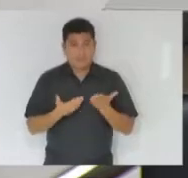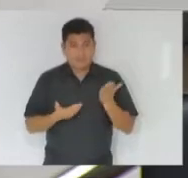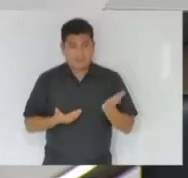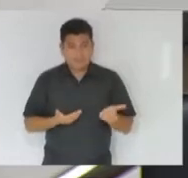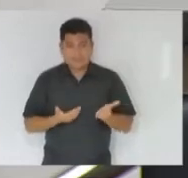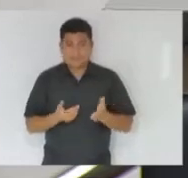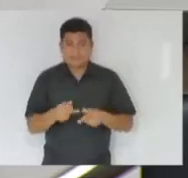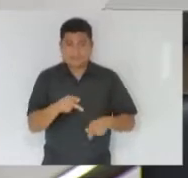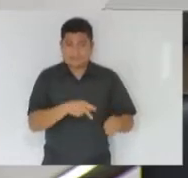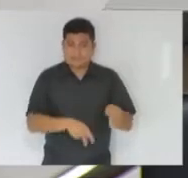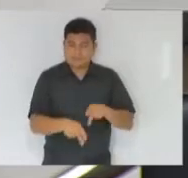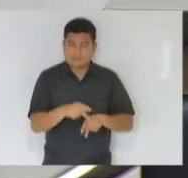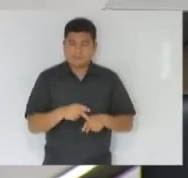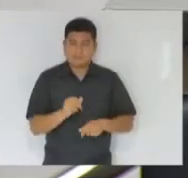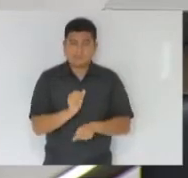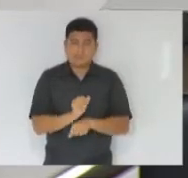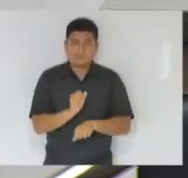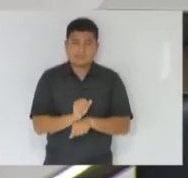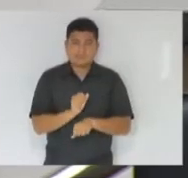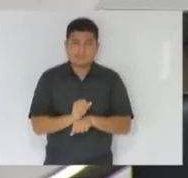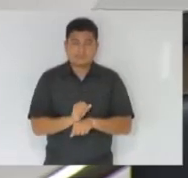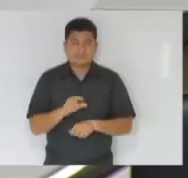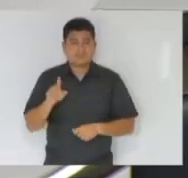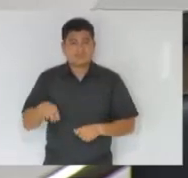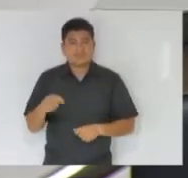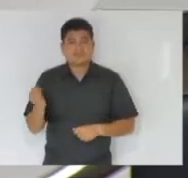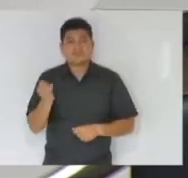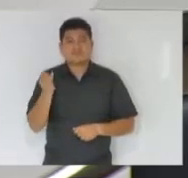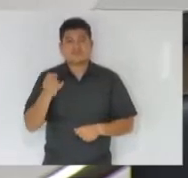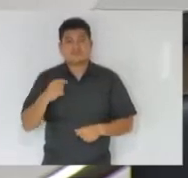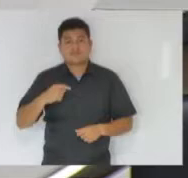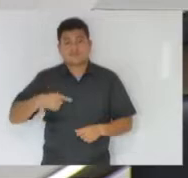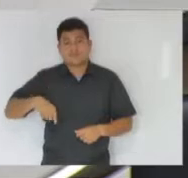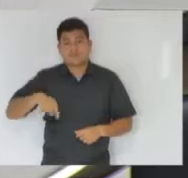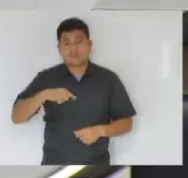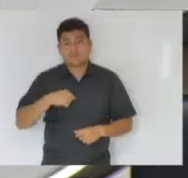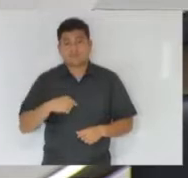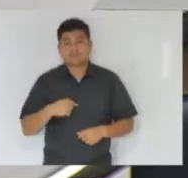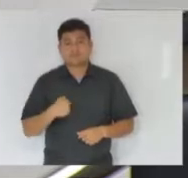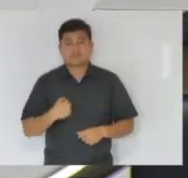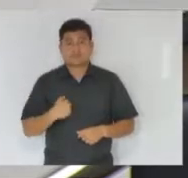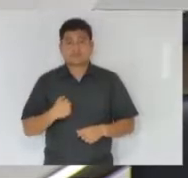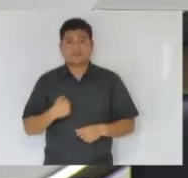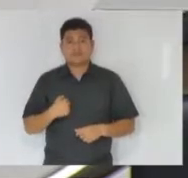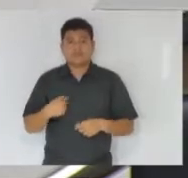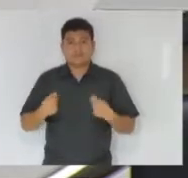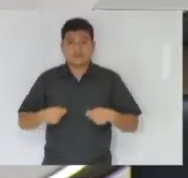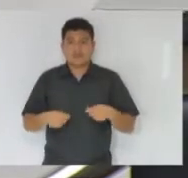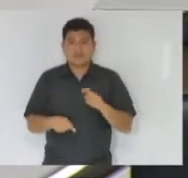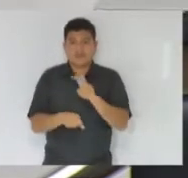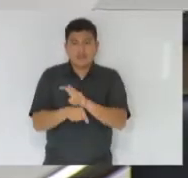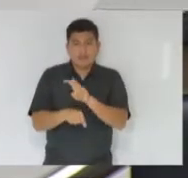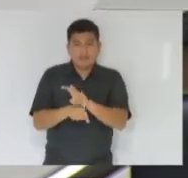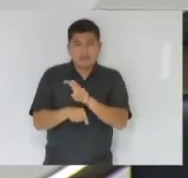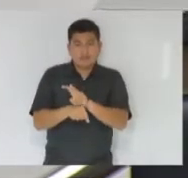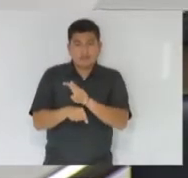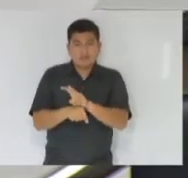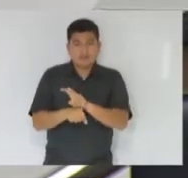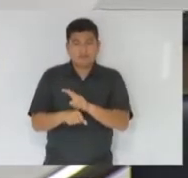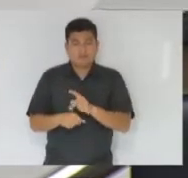que é importante que nós fiquemos monitorando para que, de fato,